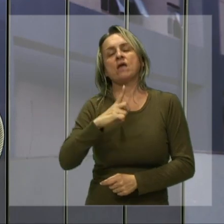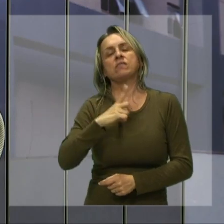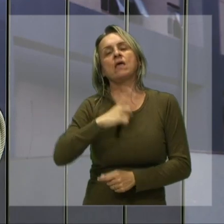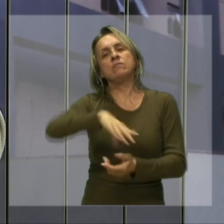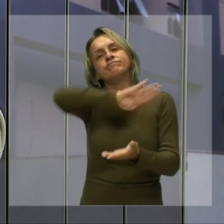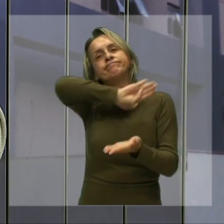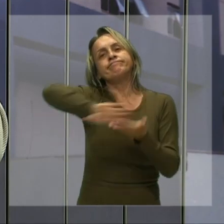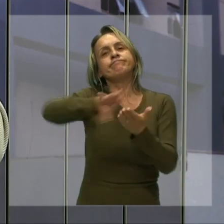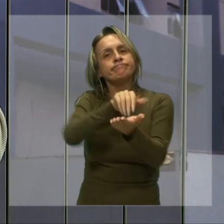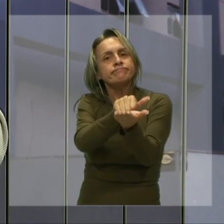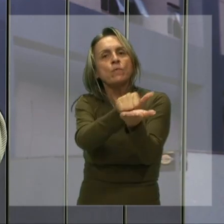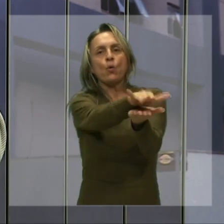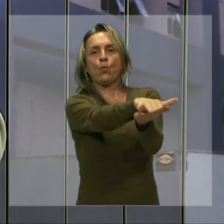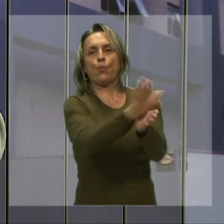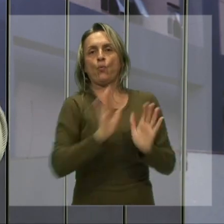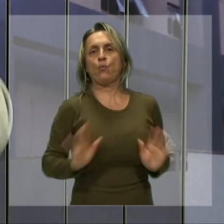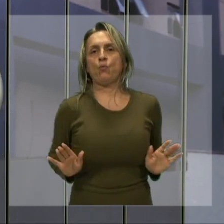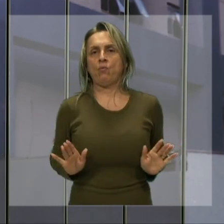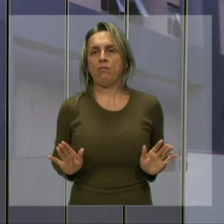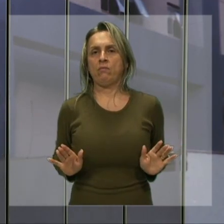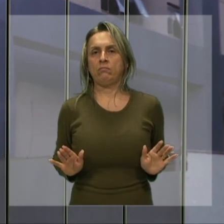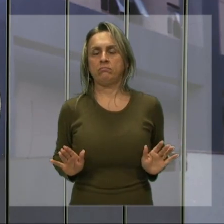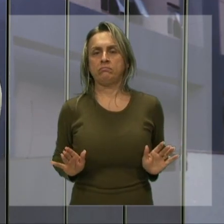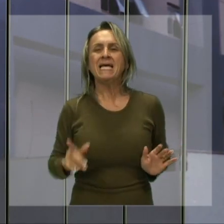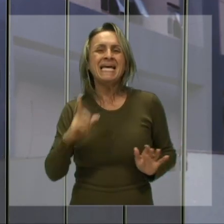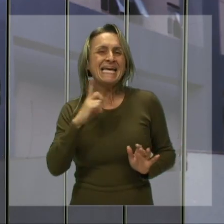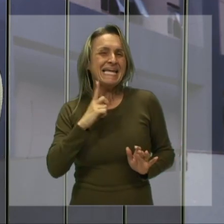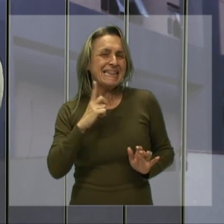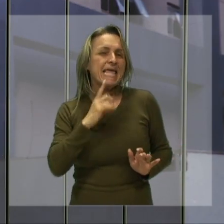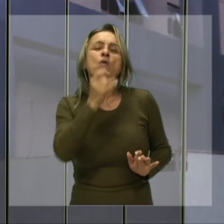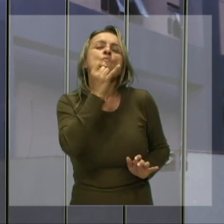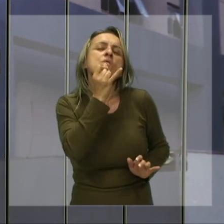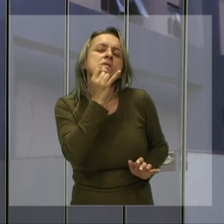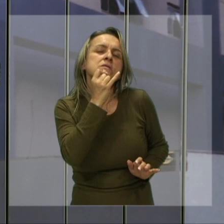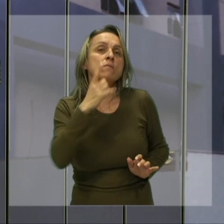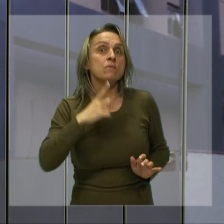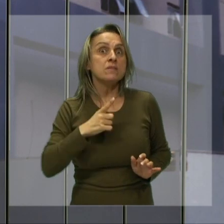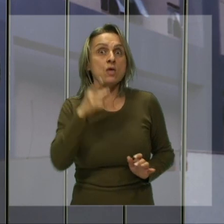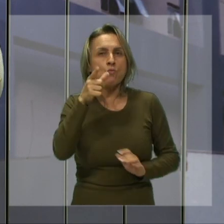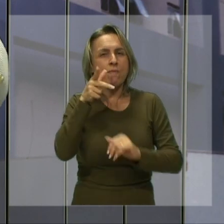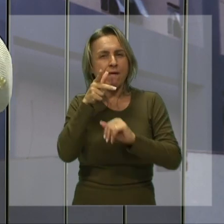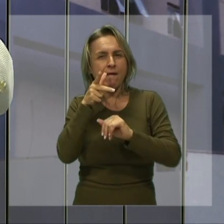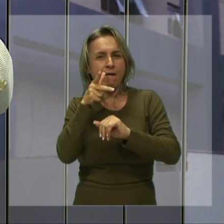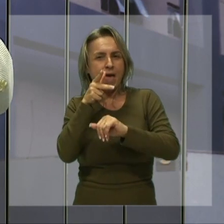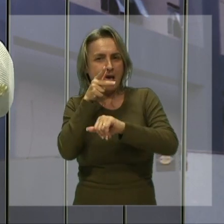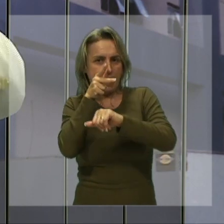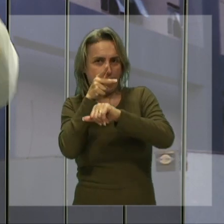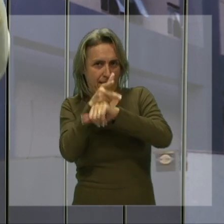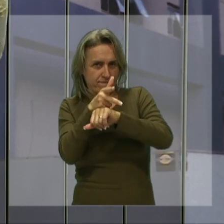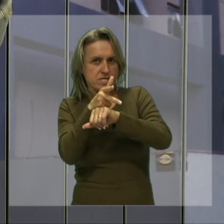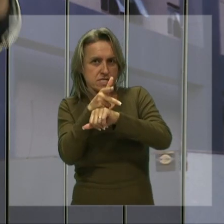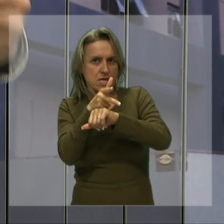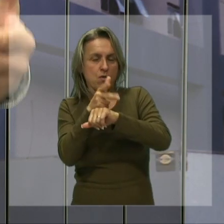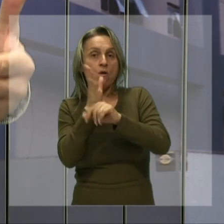cassação. Só para te dar um exemplo, tem uma gravação que mostra o prefeito pedindo ao